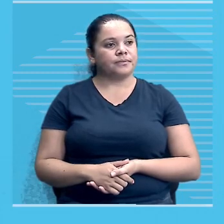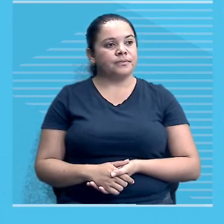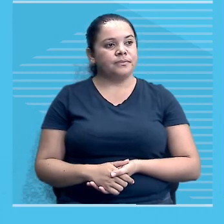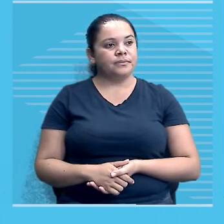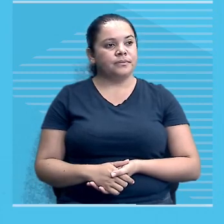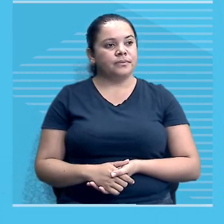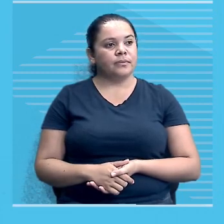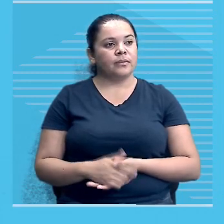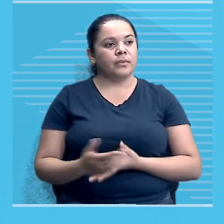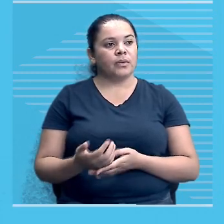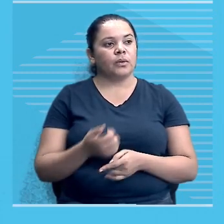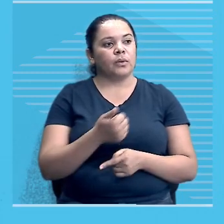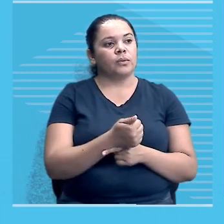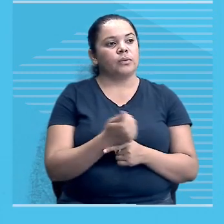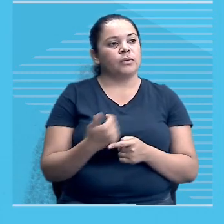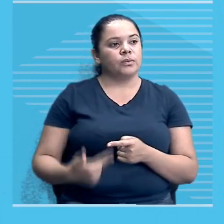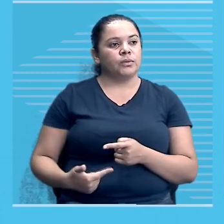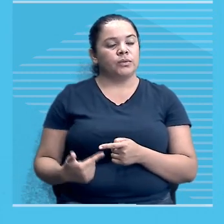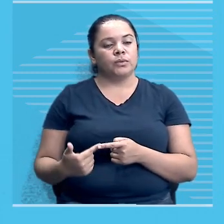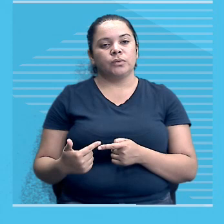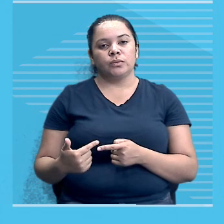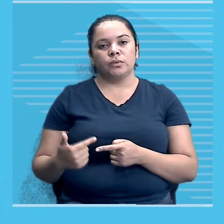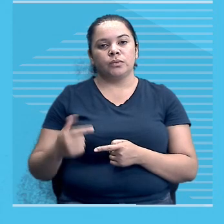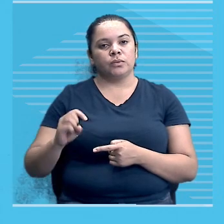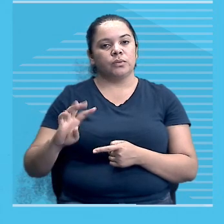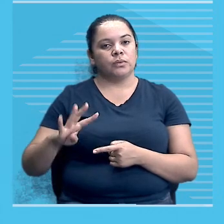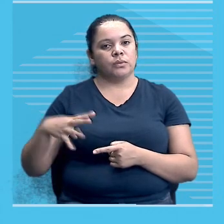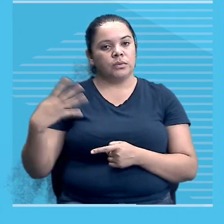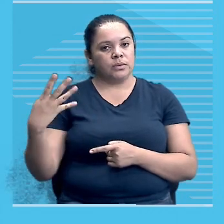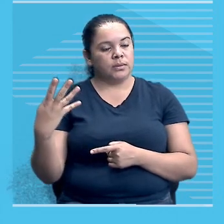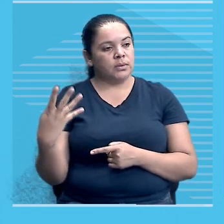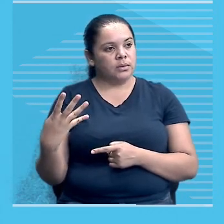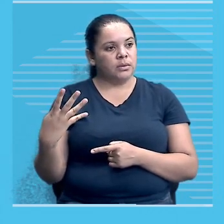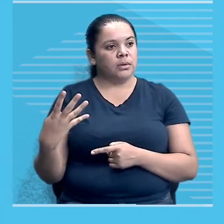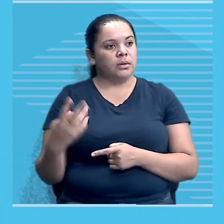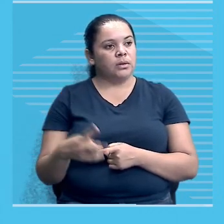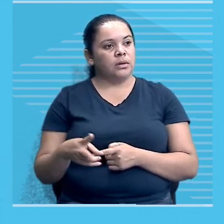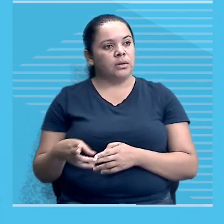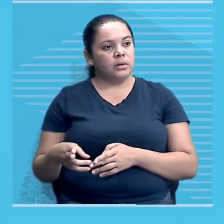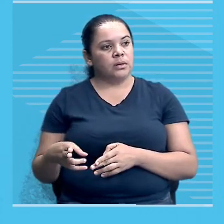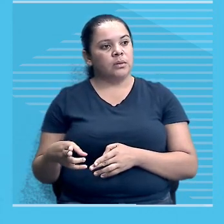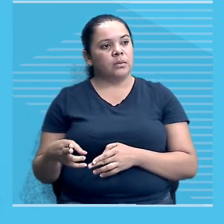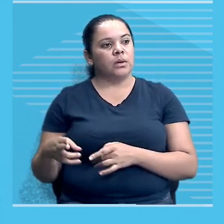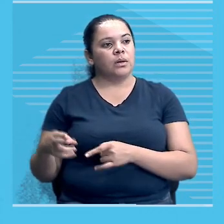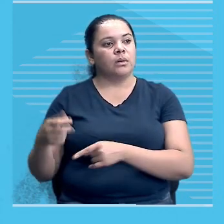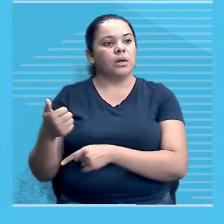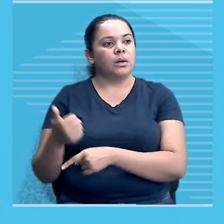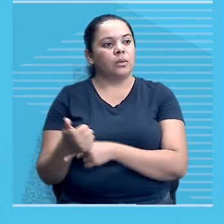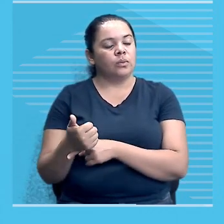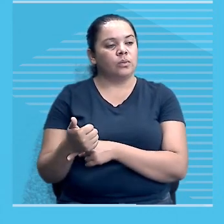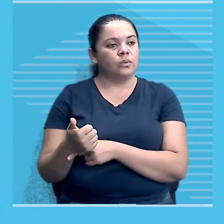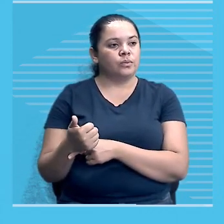2 elevado a 4 que é igual a quanto um sobre